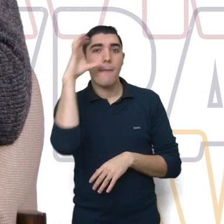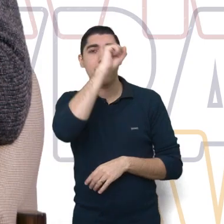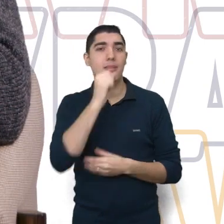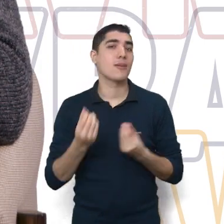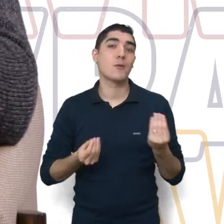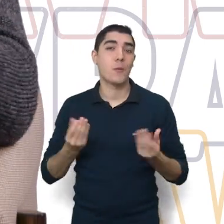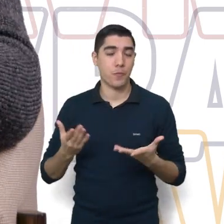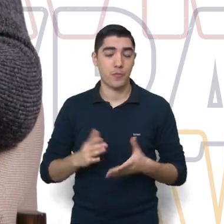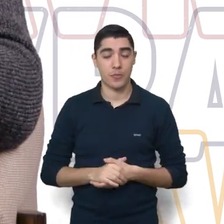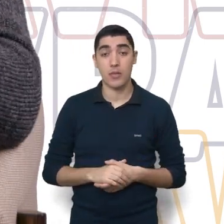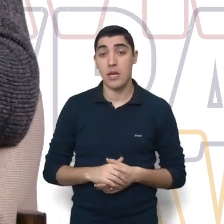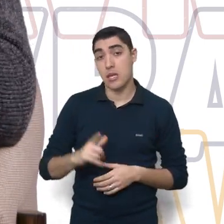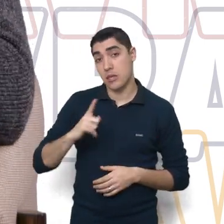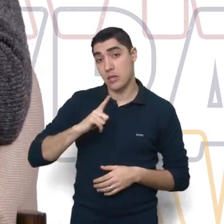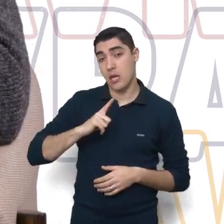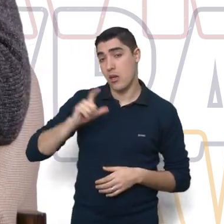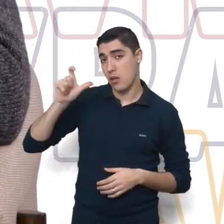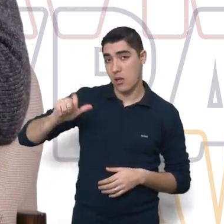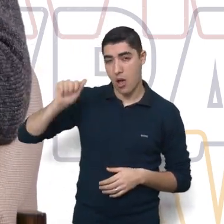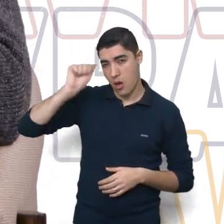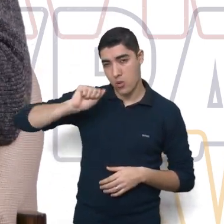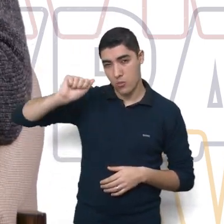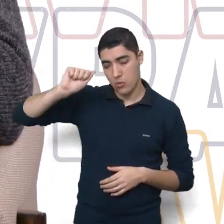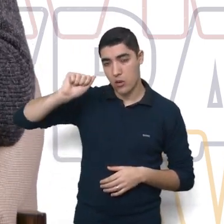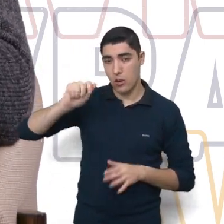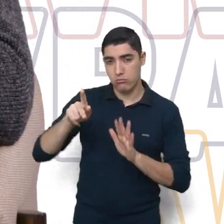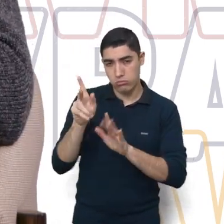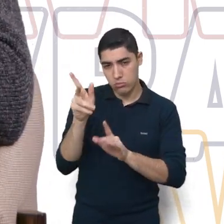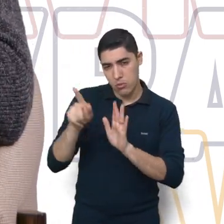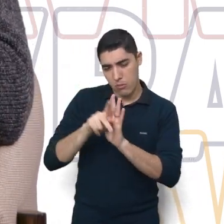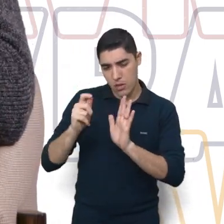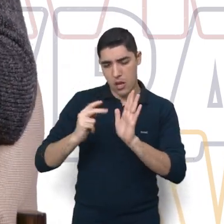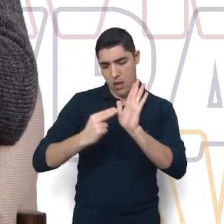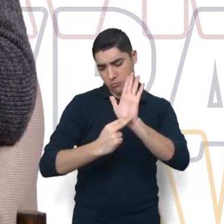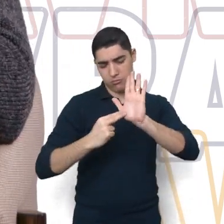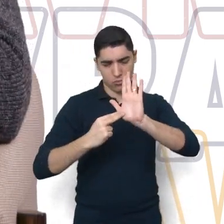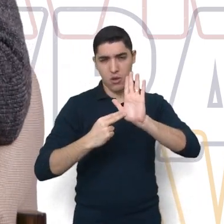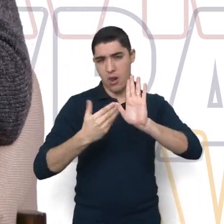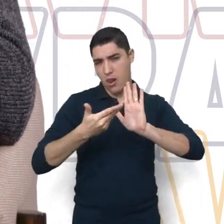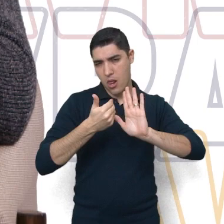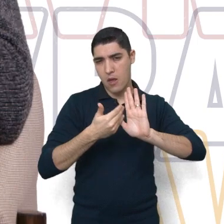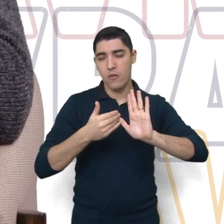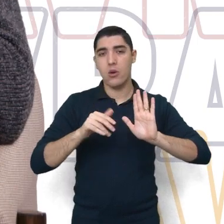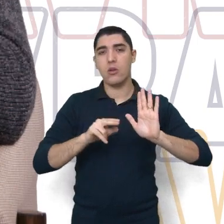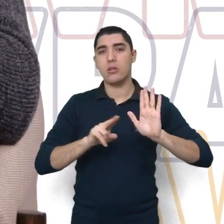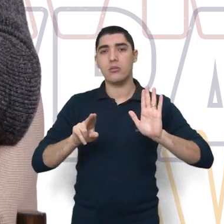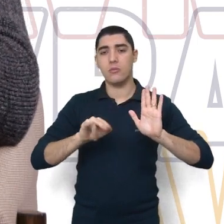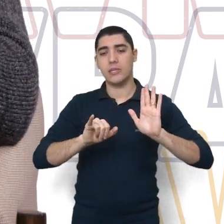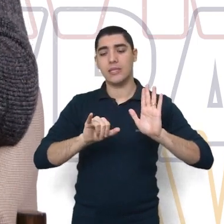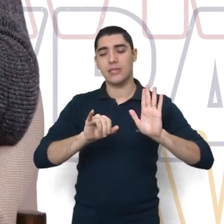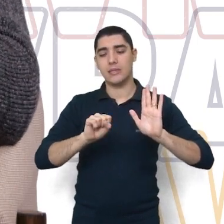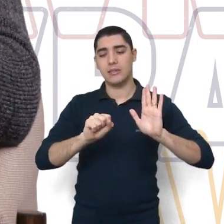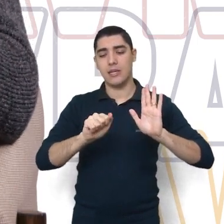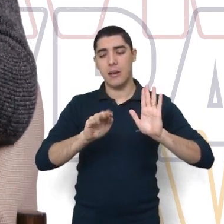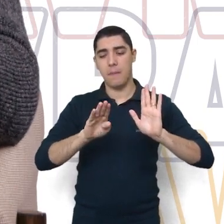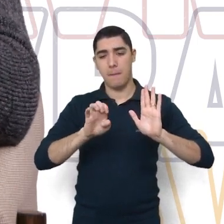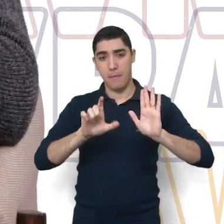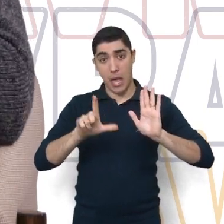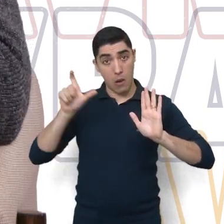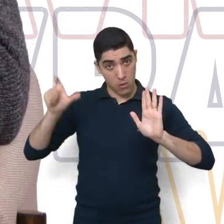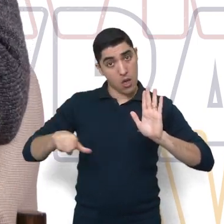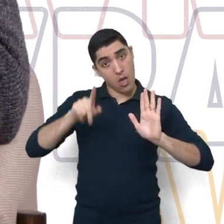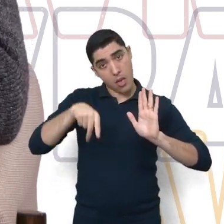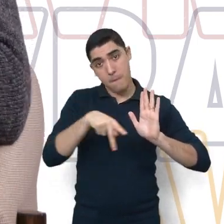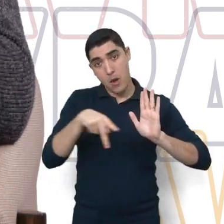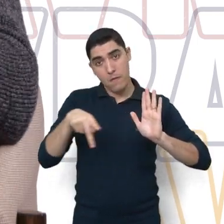tem uma autora né brasileira chamada Isabel Cristina Moura de Carvalho né é uma professora